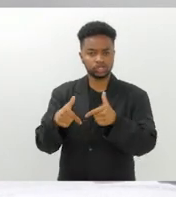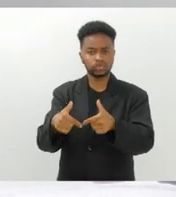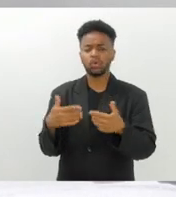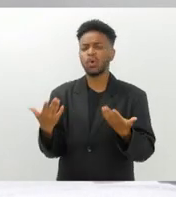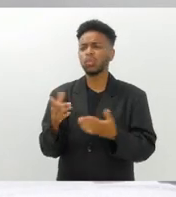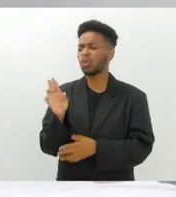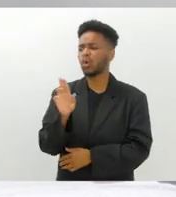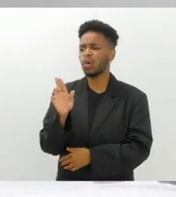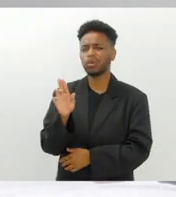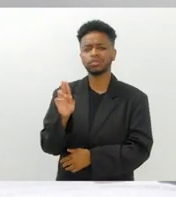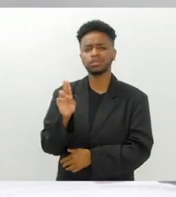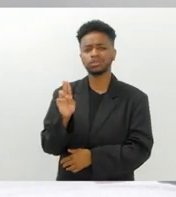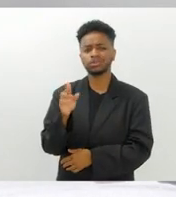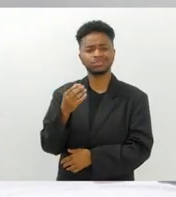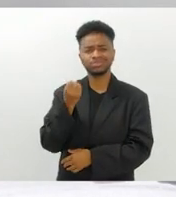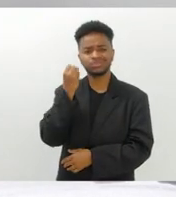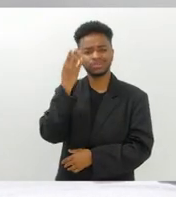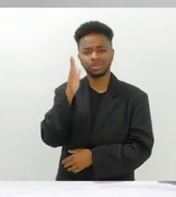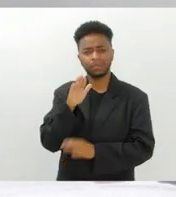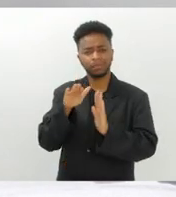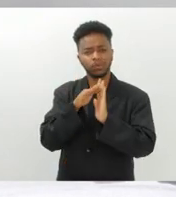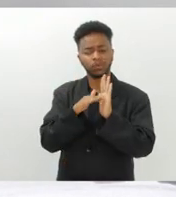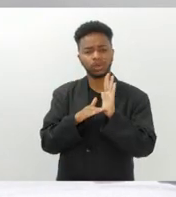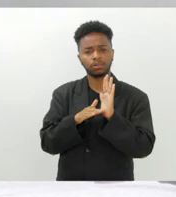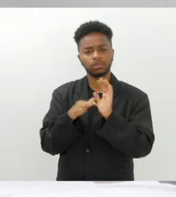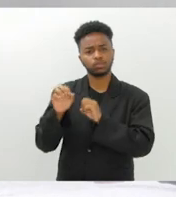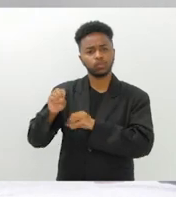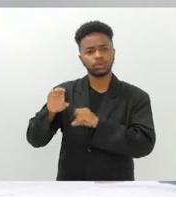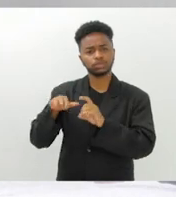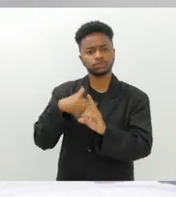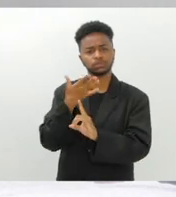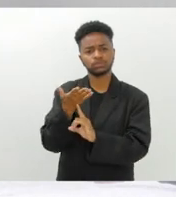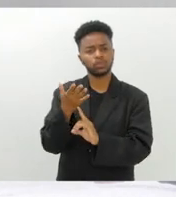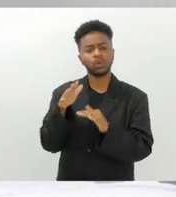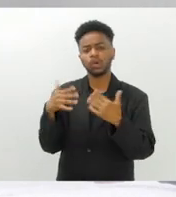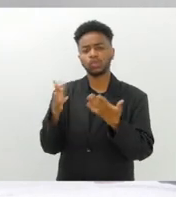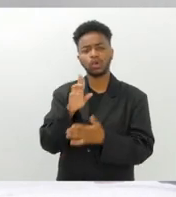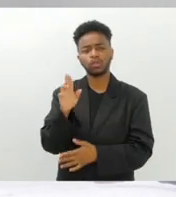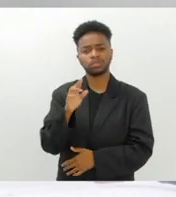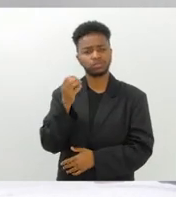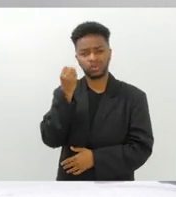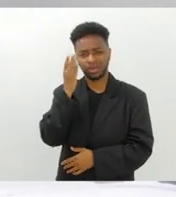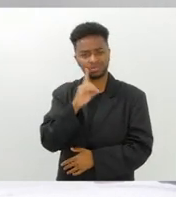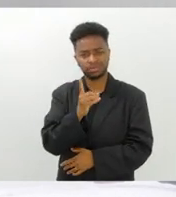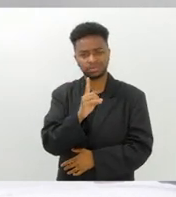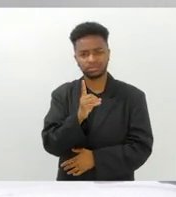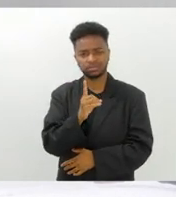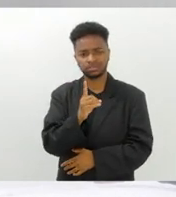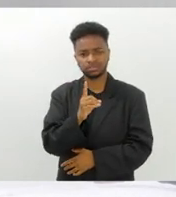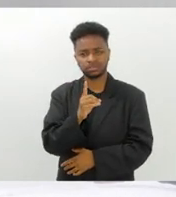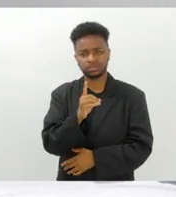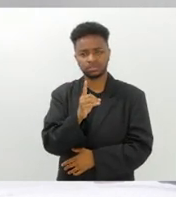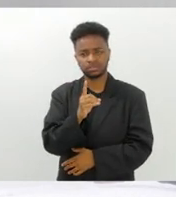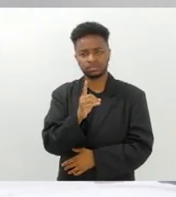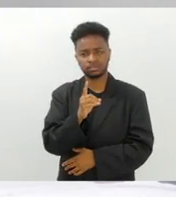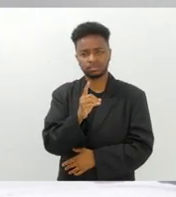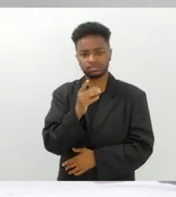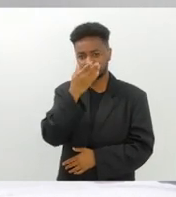Cris? Como é que chamavam os outros programas de educação ambiental da Lara? Não lembra, né?